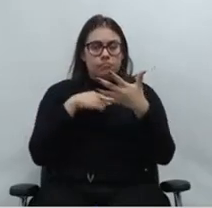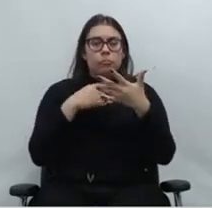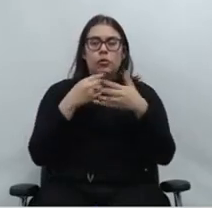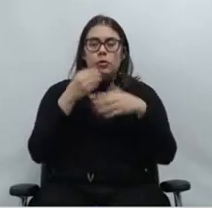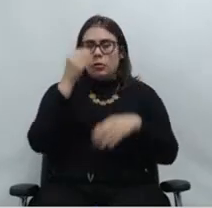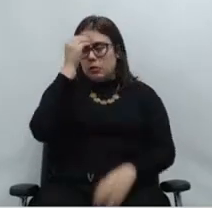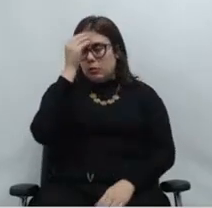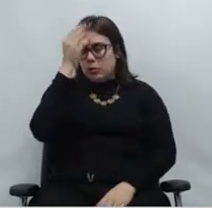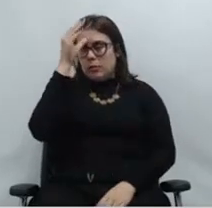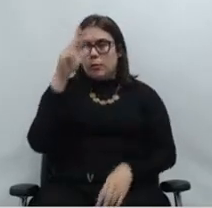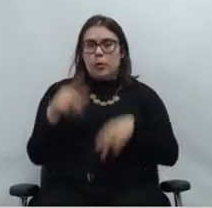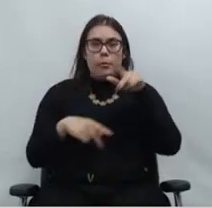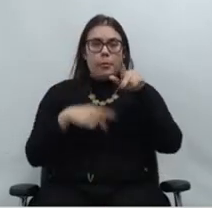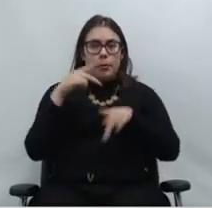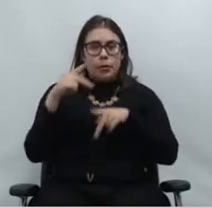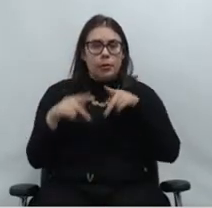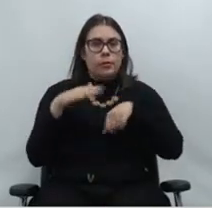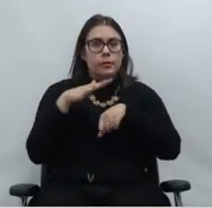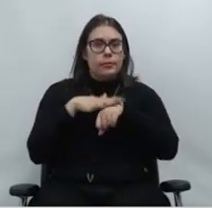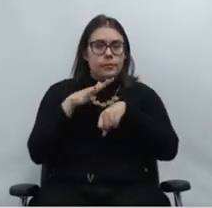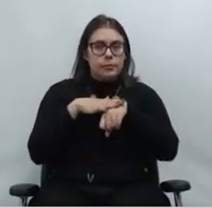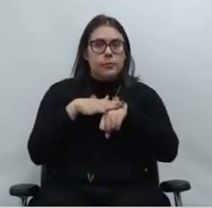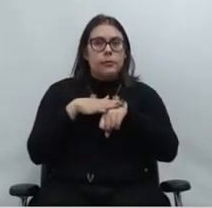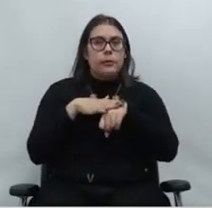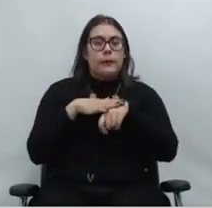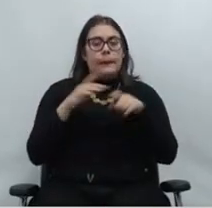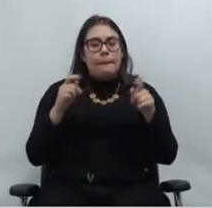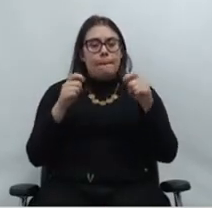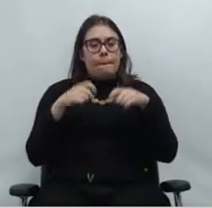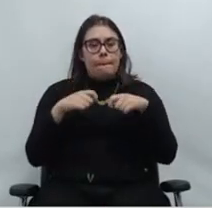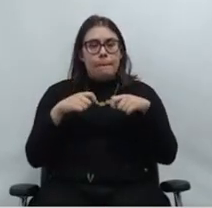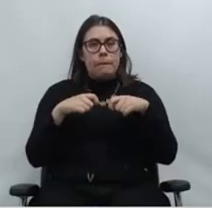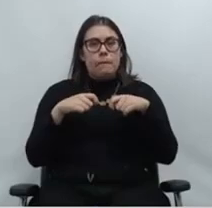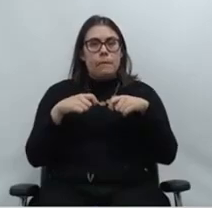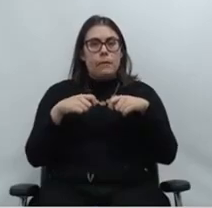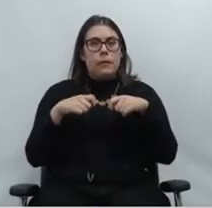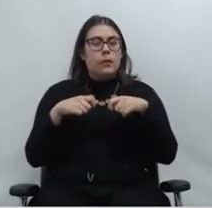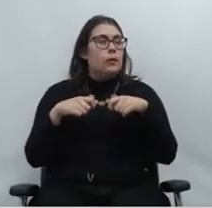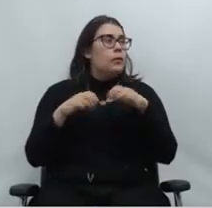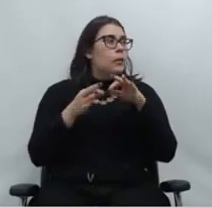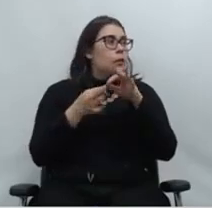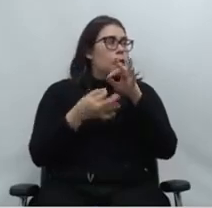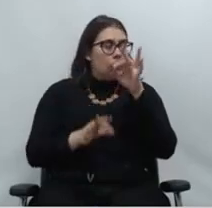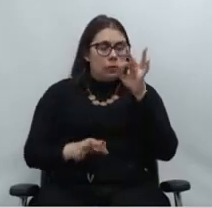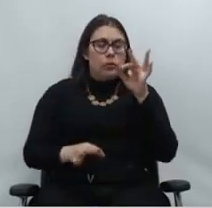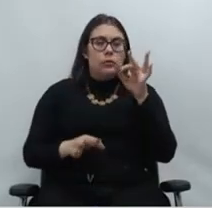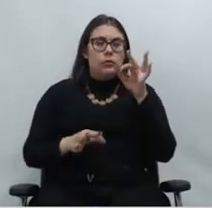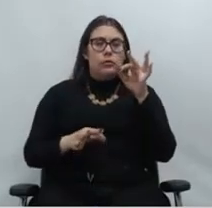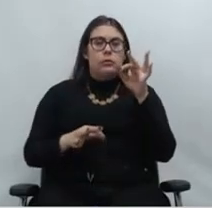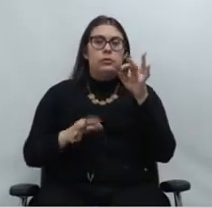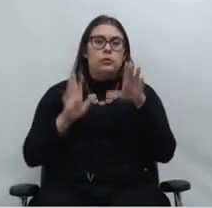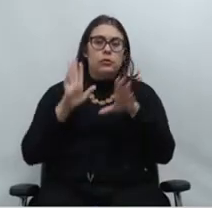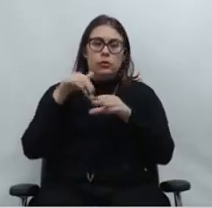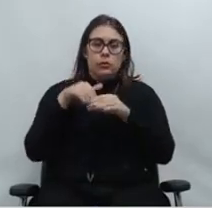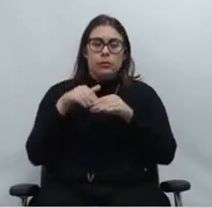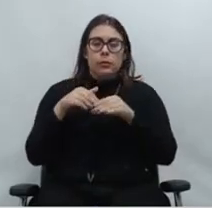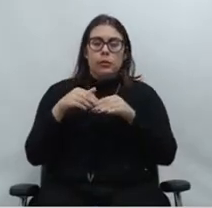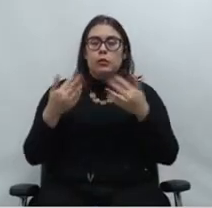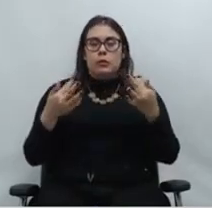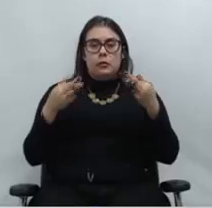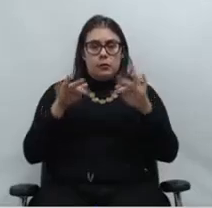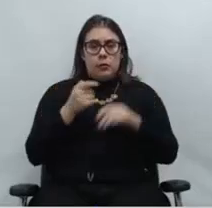conhecimento jurídico à população, ações de comunicação e capacitação de defensores. Está um pouco longo o voto, mas já está caminhando para o final. As